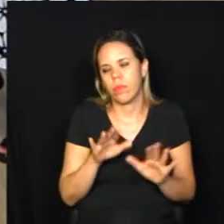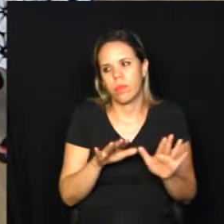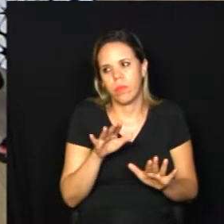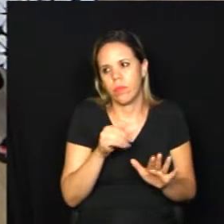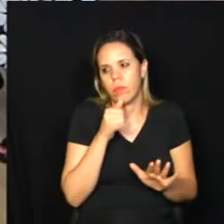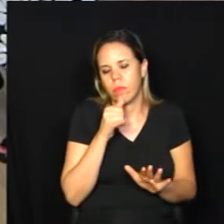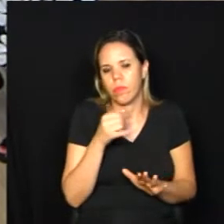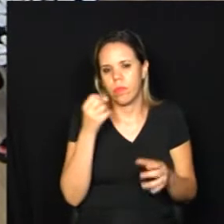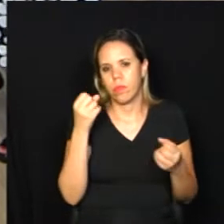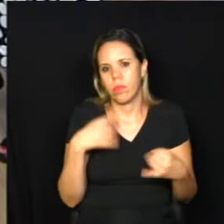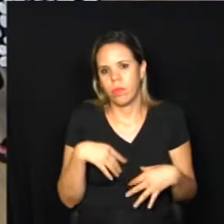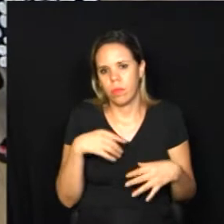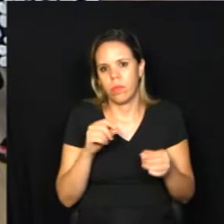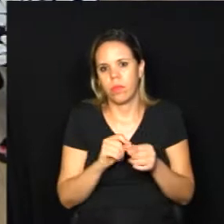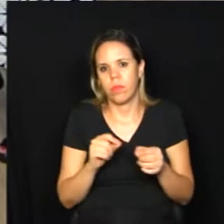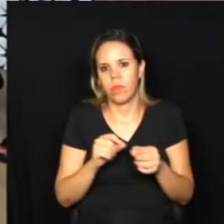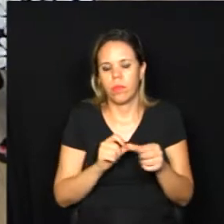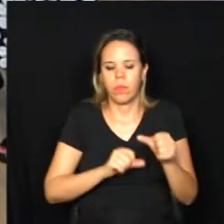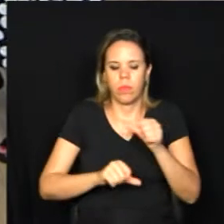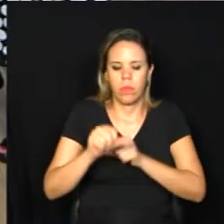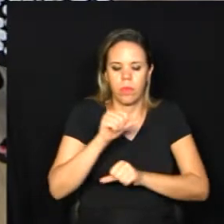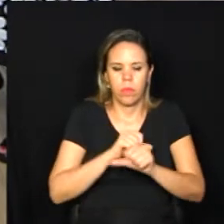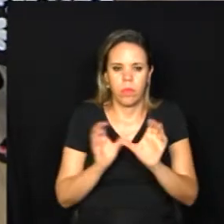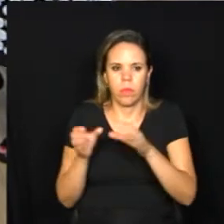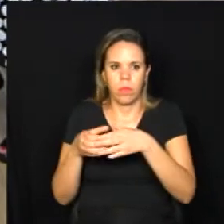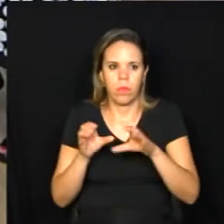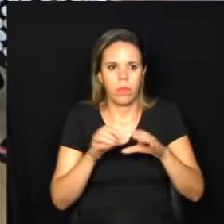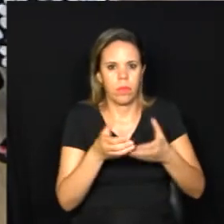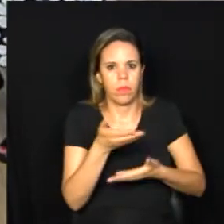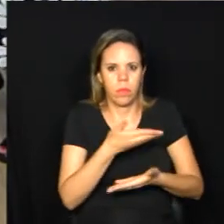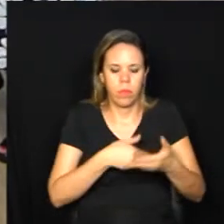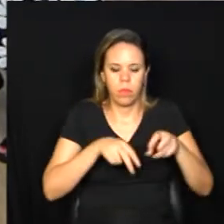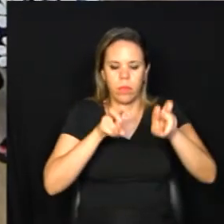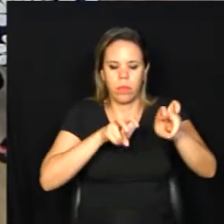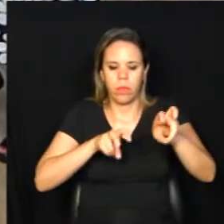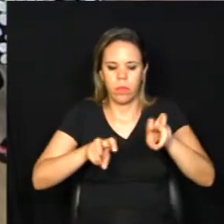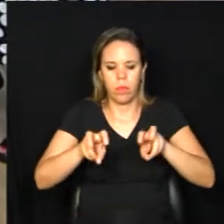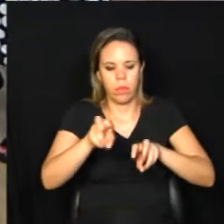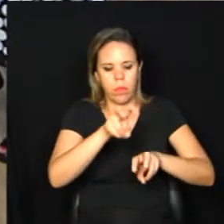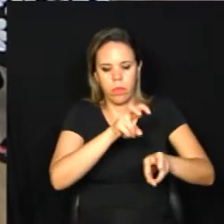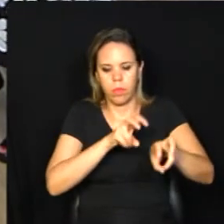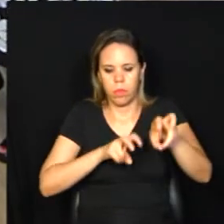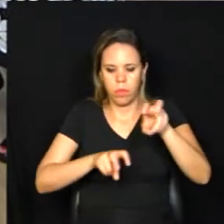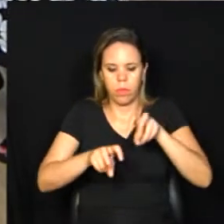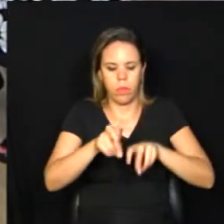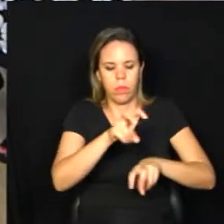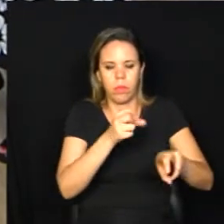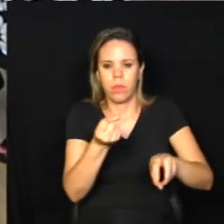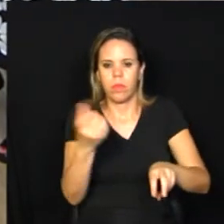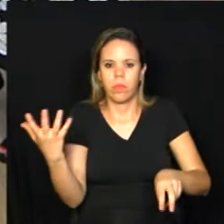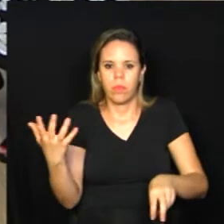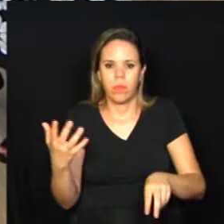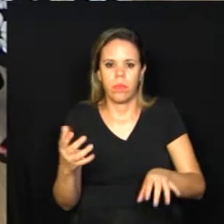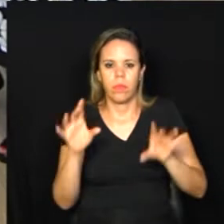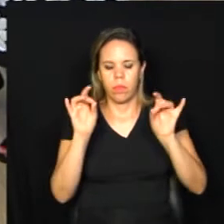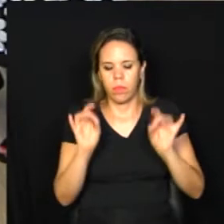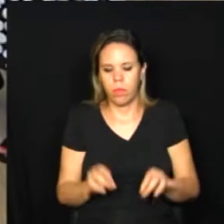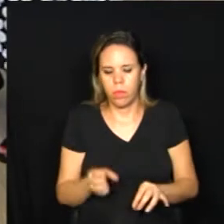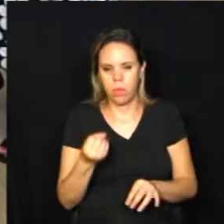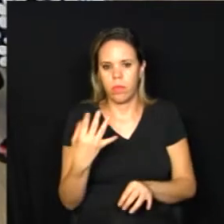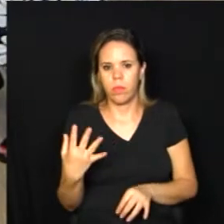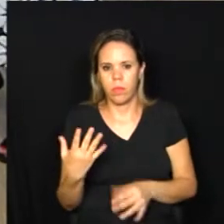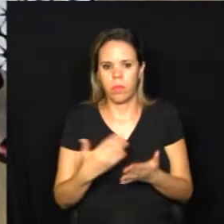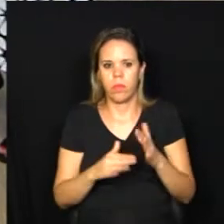exemplo, fazer rodízio de turmas, rodízio de alunos. Então, a gente aguarda o detalhamento de